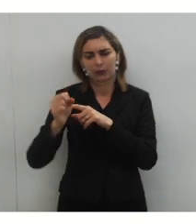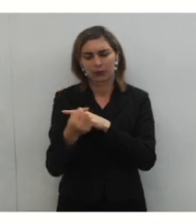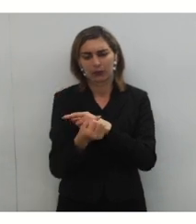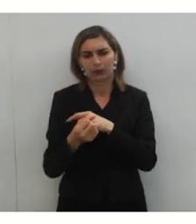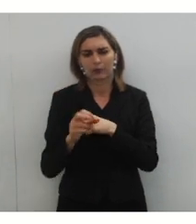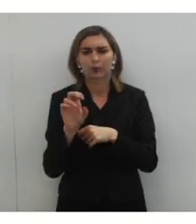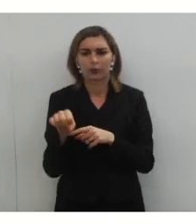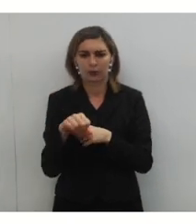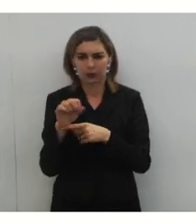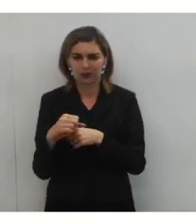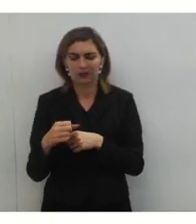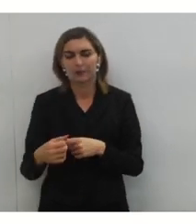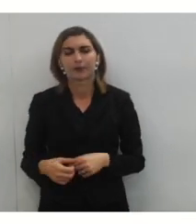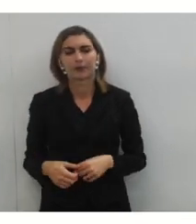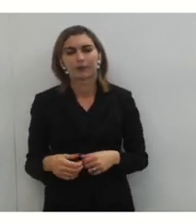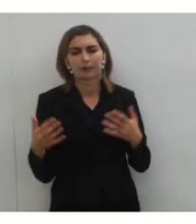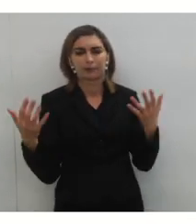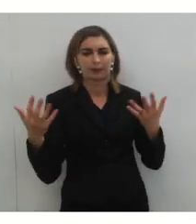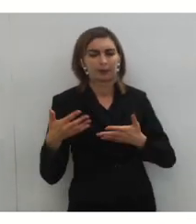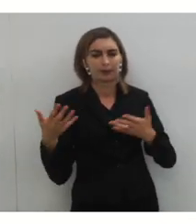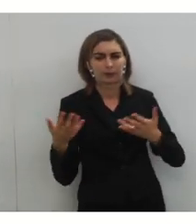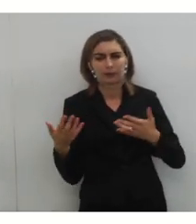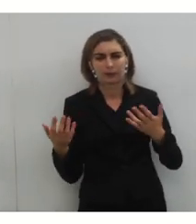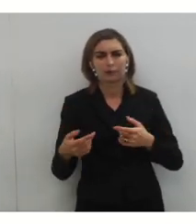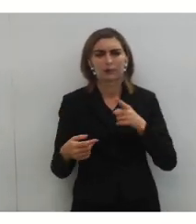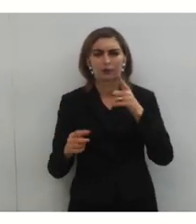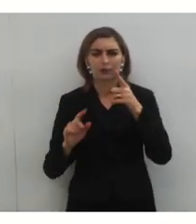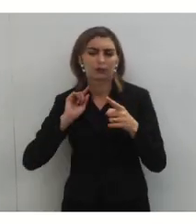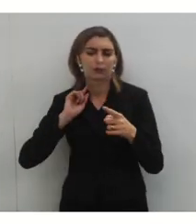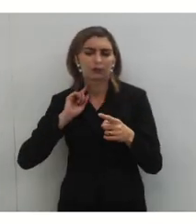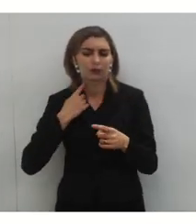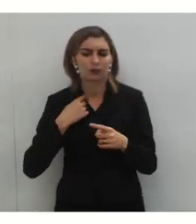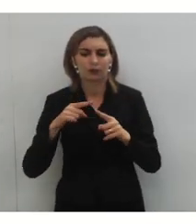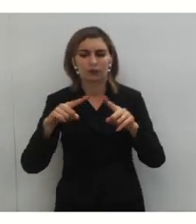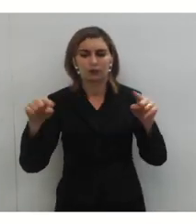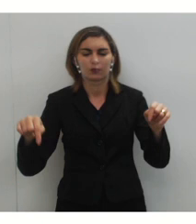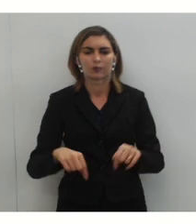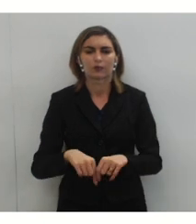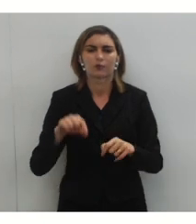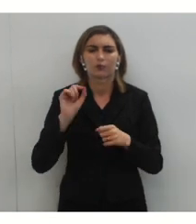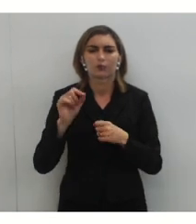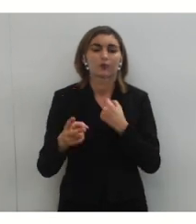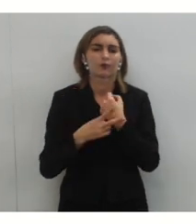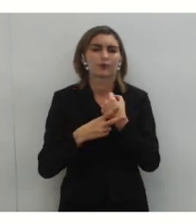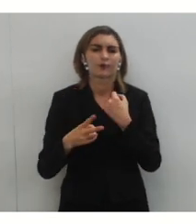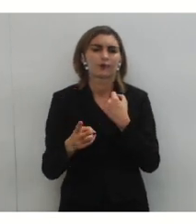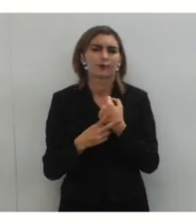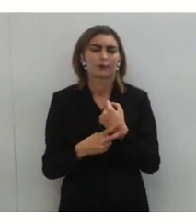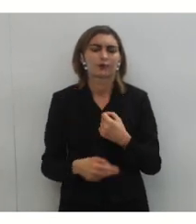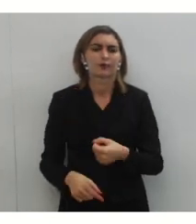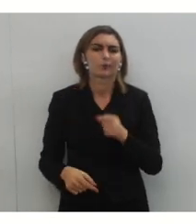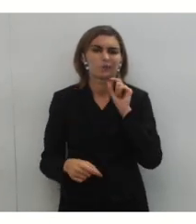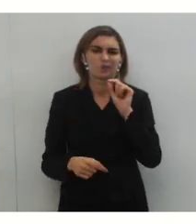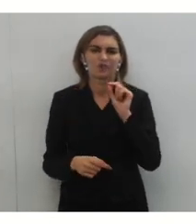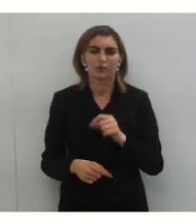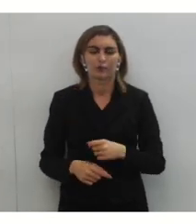certo? E agora, sujou a sala. Quem é o verbo? Primeiro passo, né? Quem é o